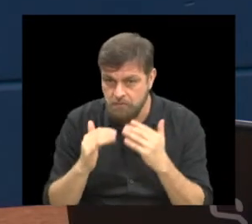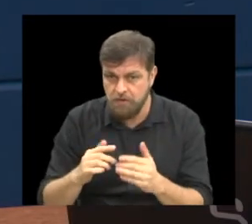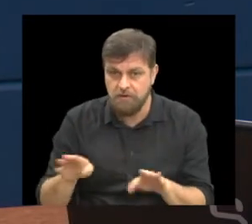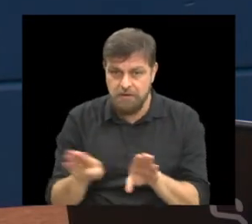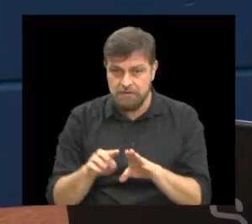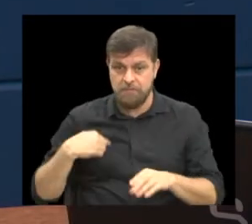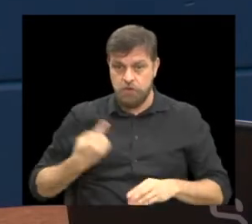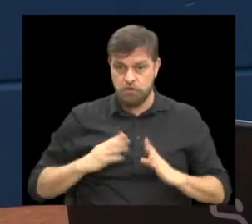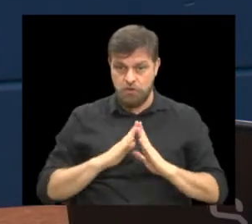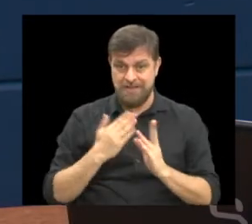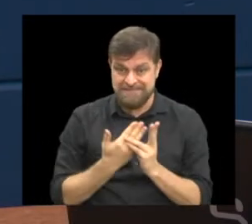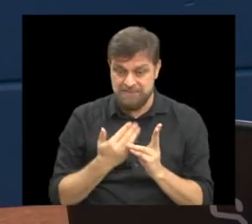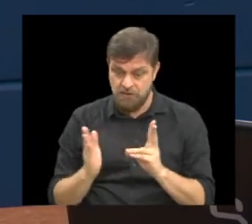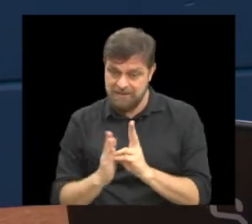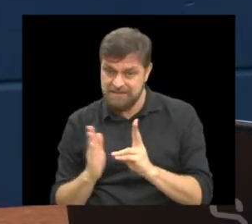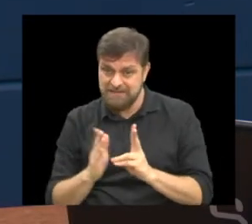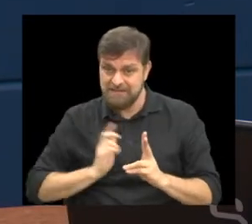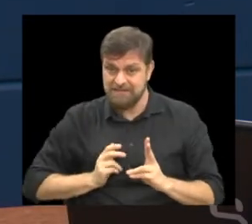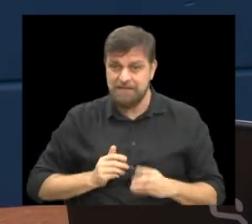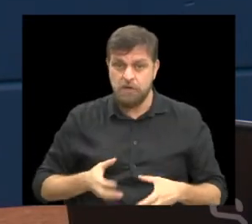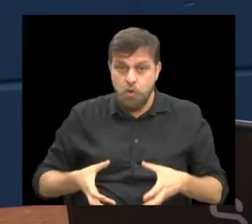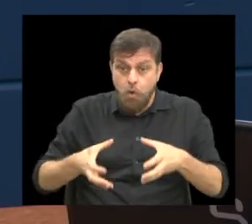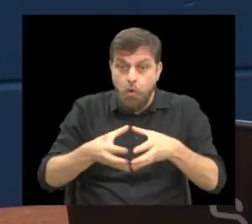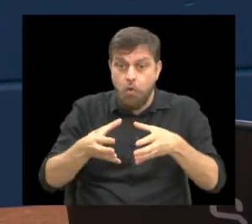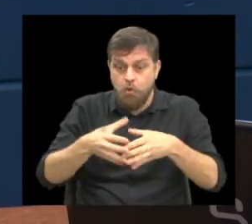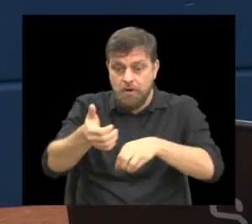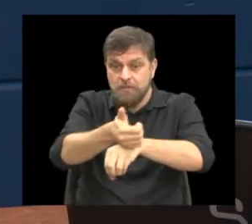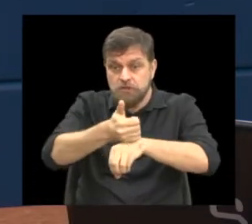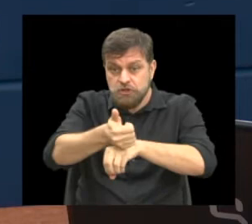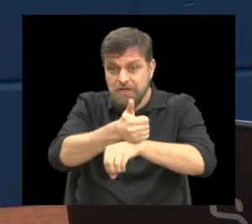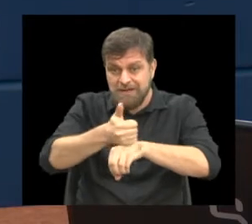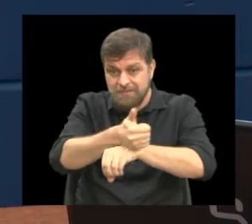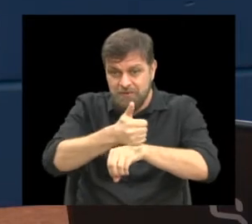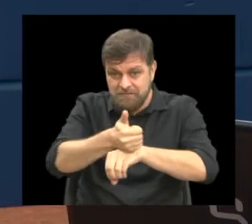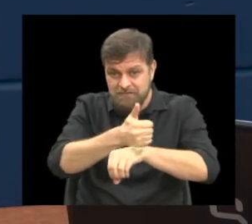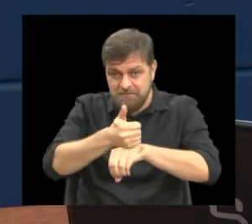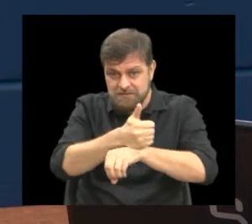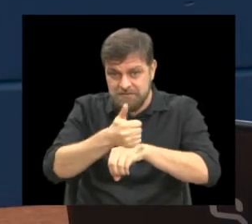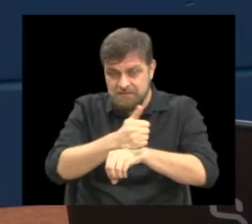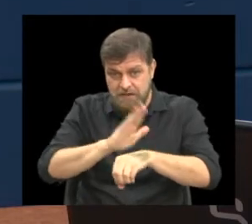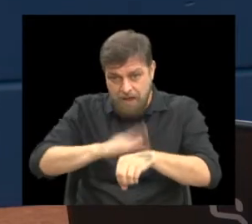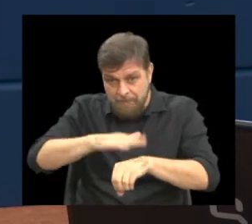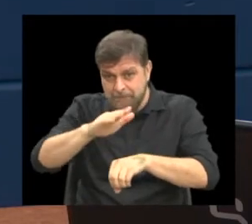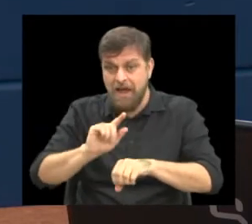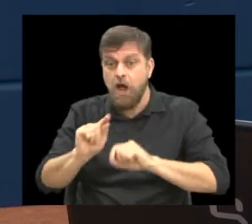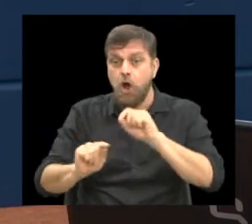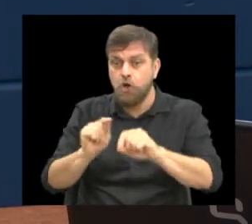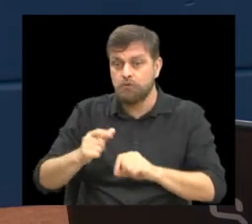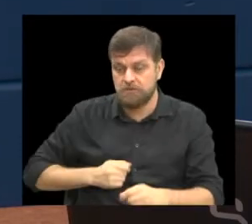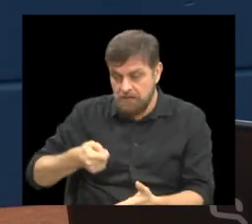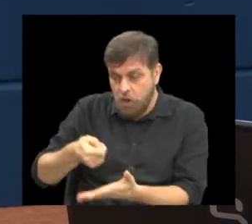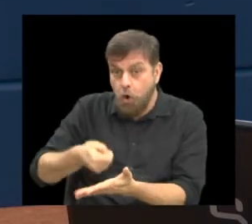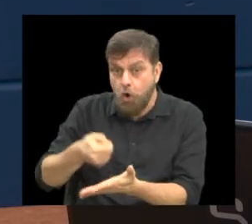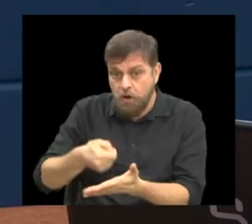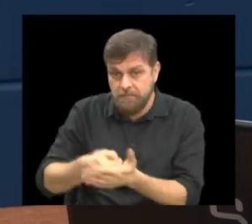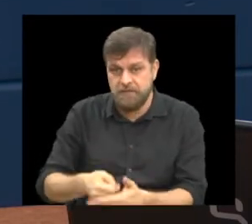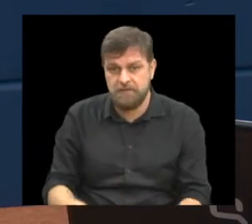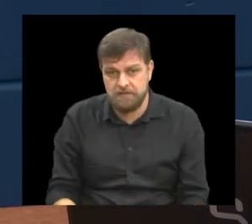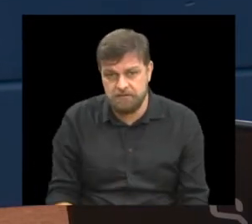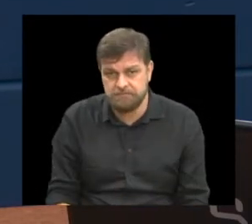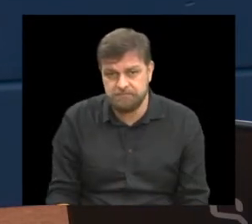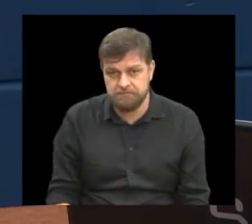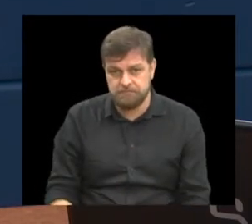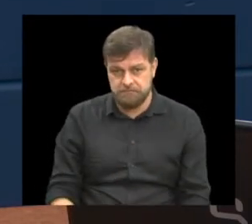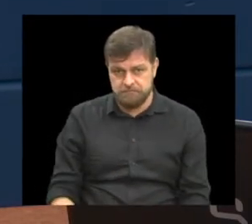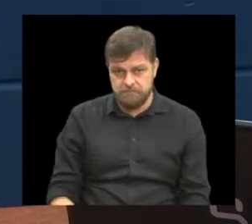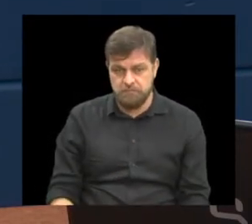escola regular normal, nós temos uma equipe multidisciplinar maior ainda até do que a própria exigência do Estado, para